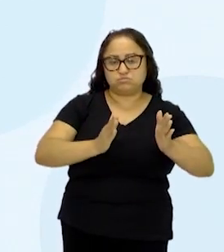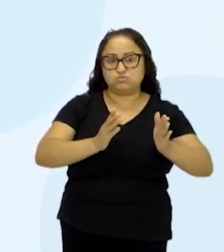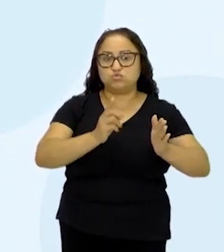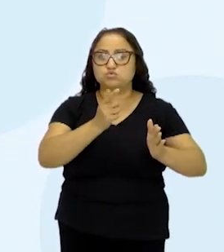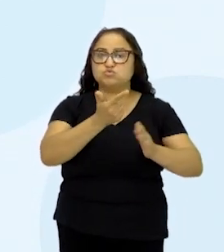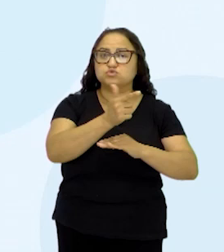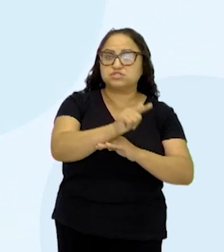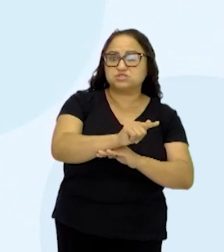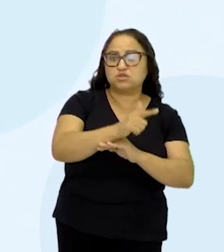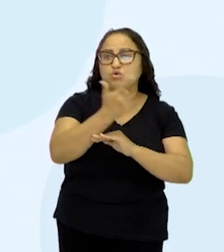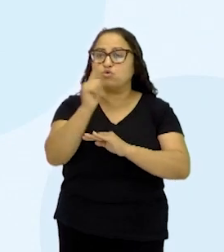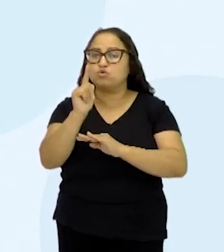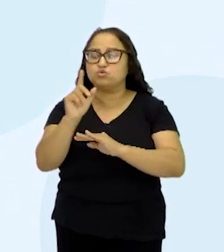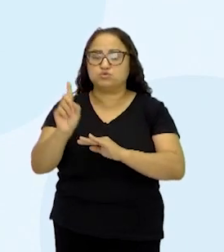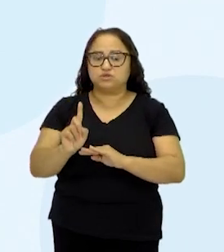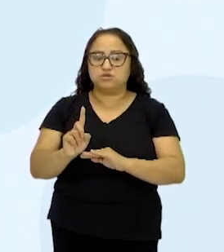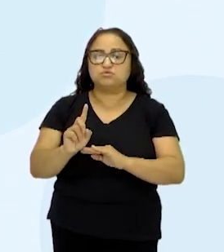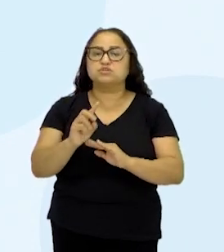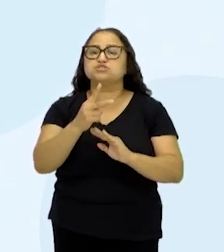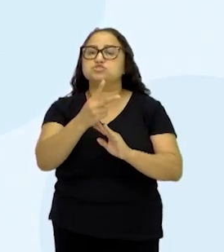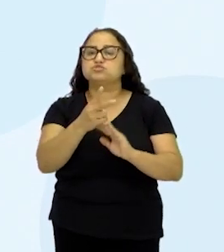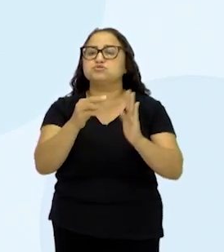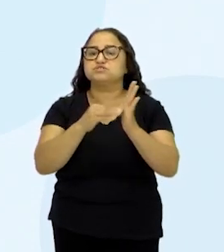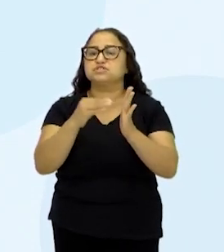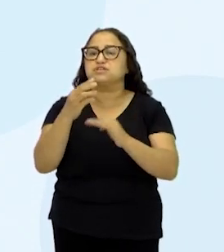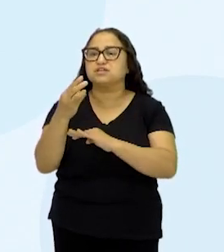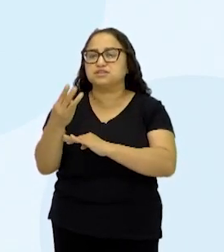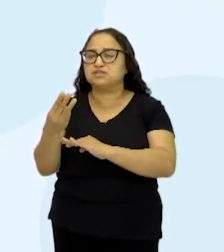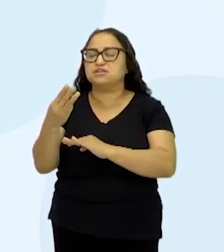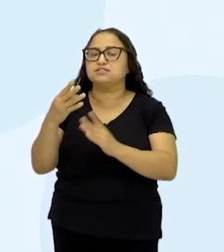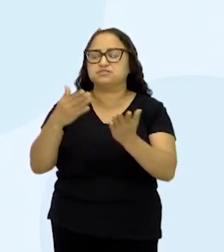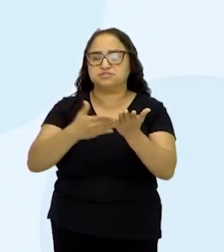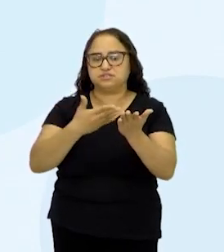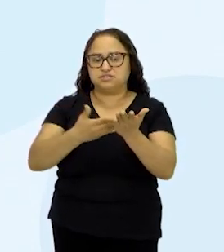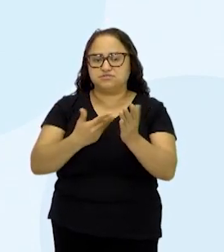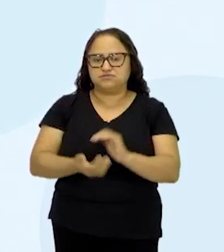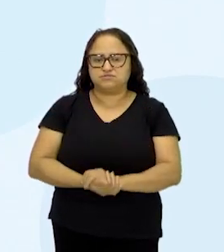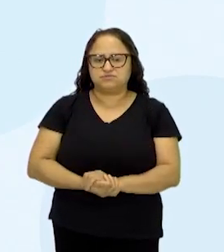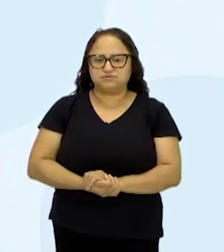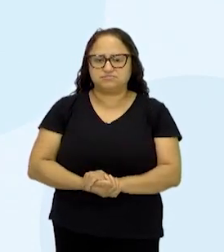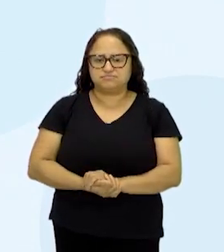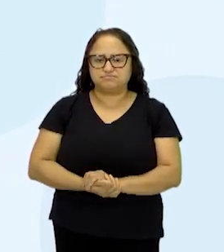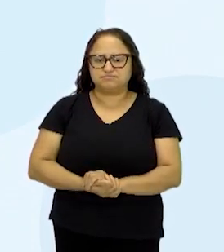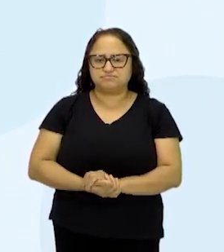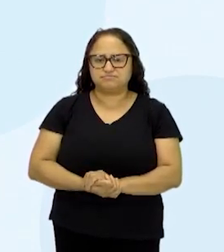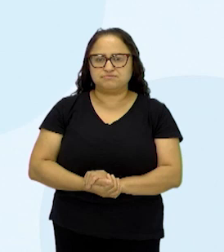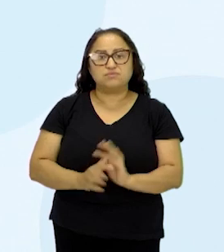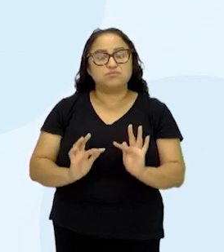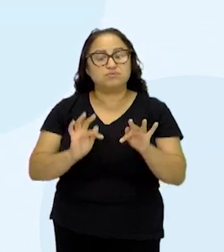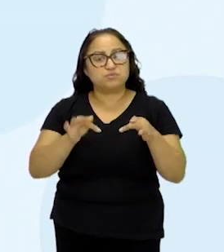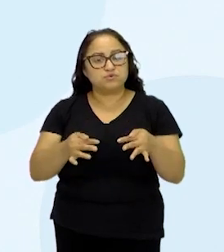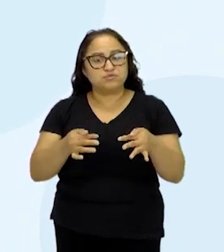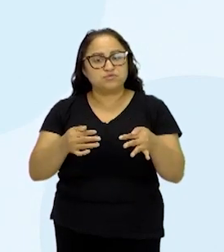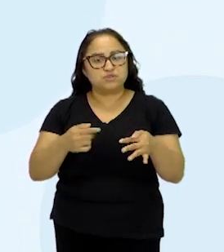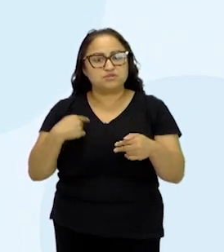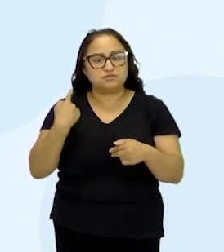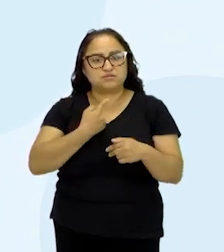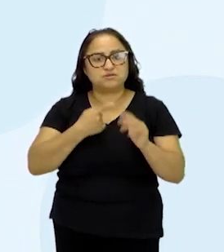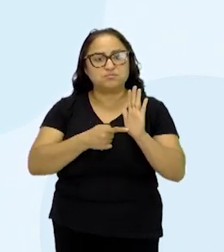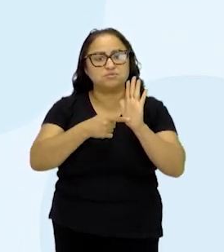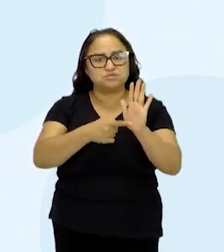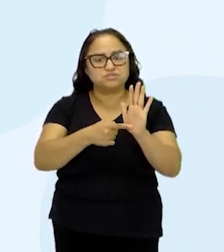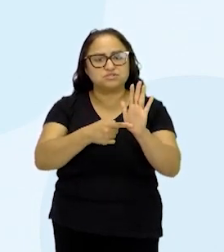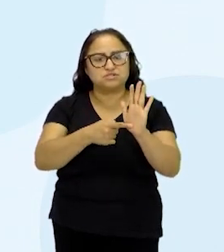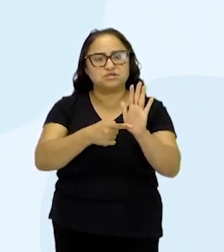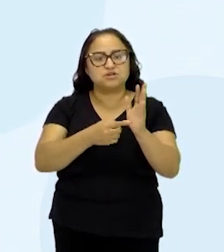média será de 2 a 3 livros, dizendo igual na nossa pesquisa. Então, pessoal, por fim, eu irei apresentar a